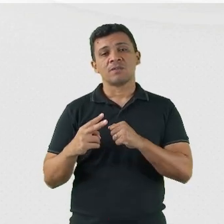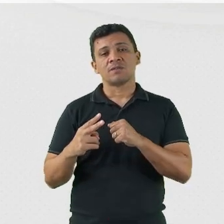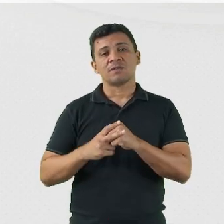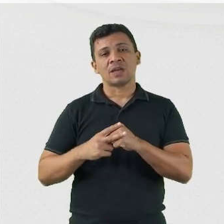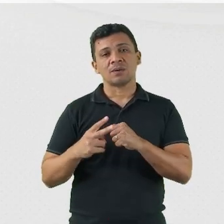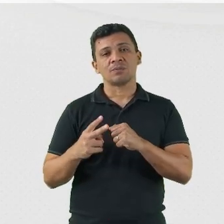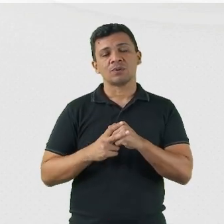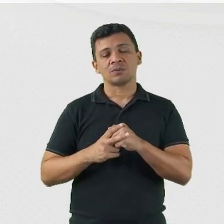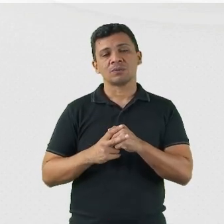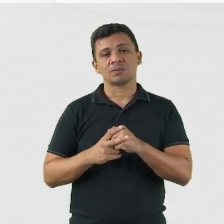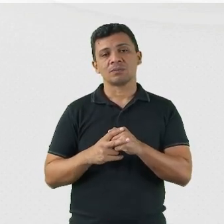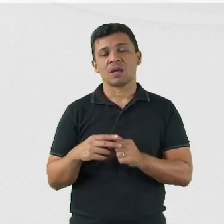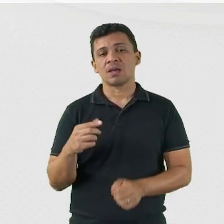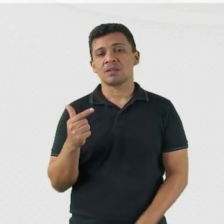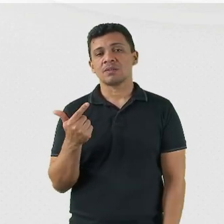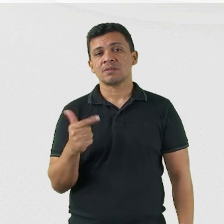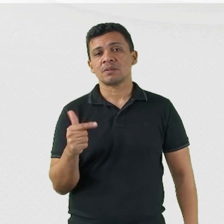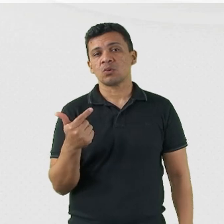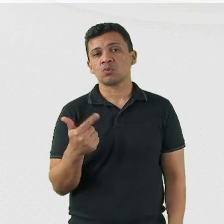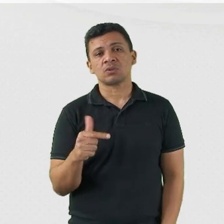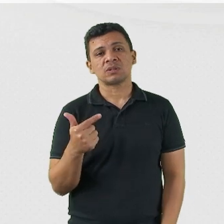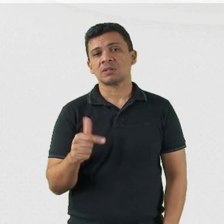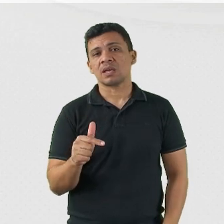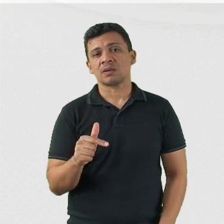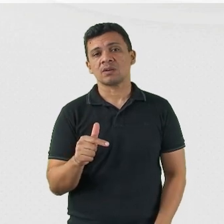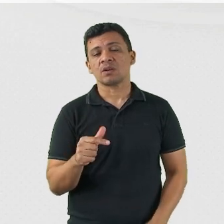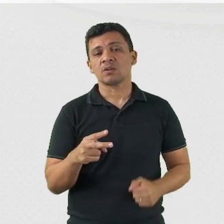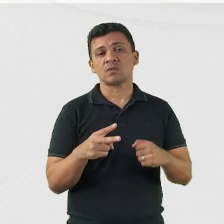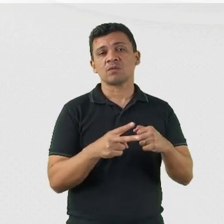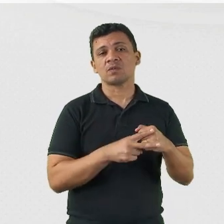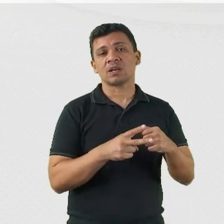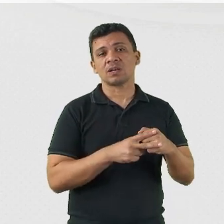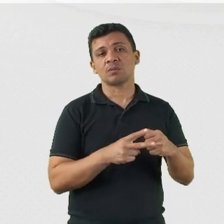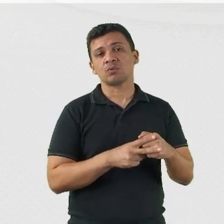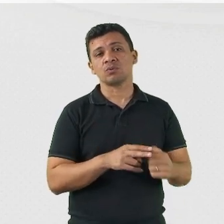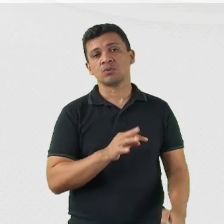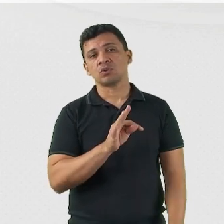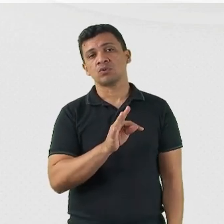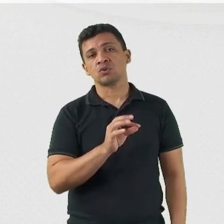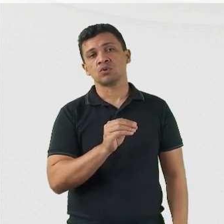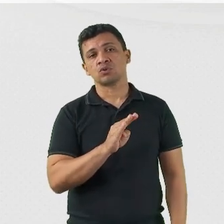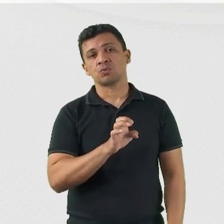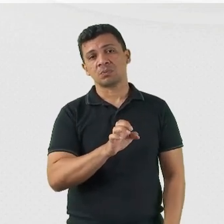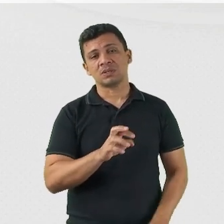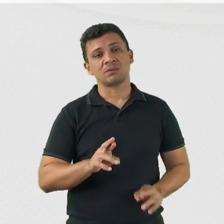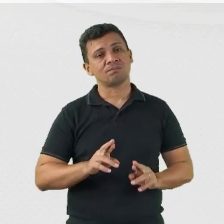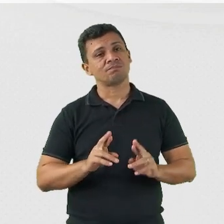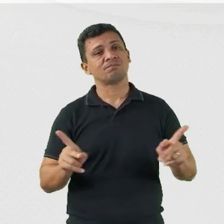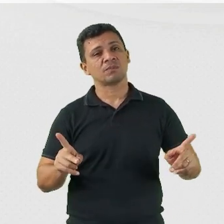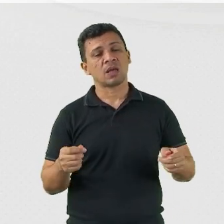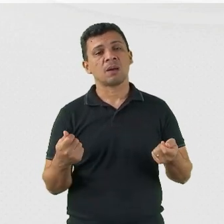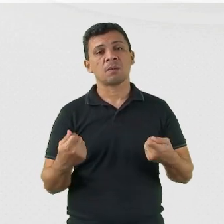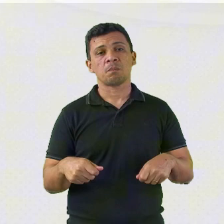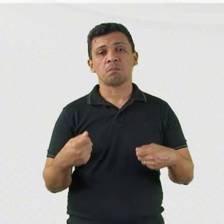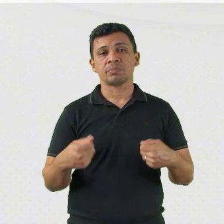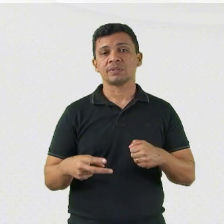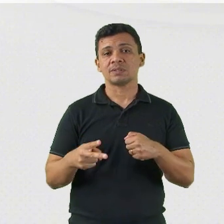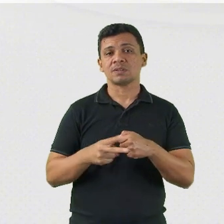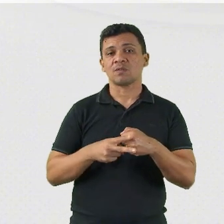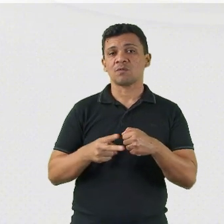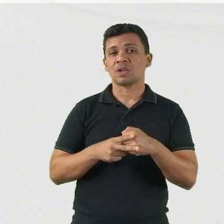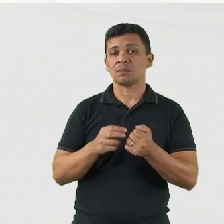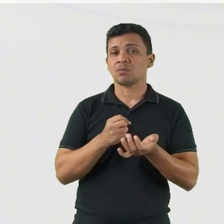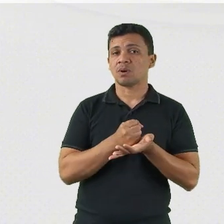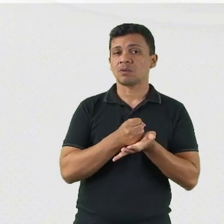verbos não têm aquela mesma dinâmica do verbo to be. Esses verbos precisam dos verbos